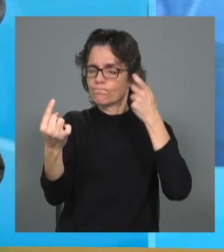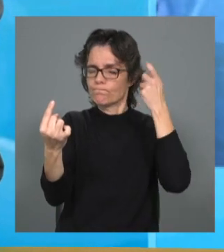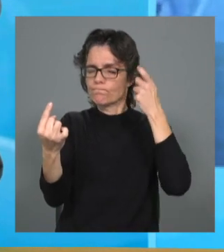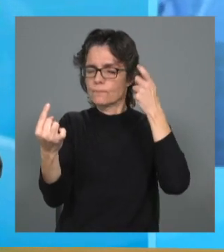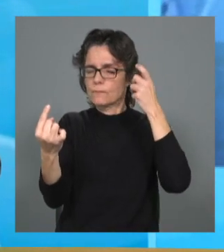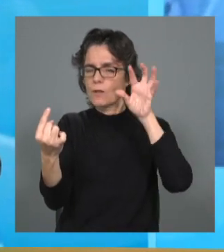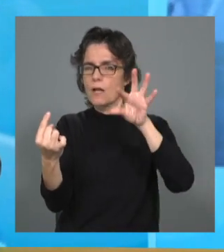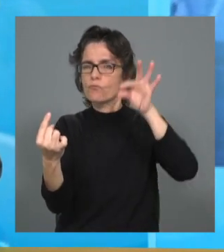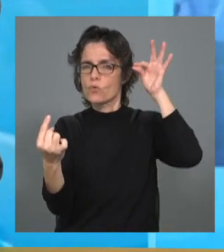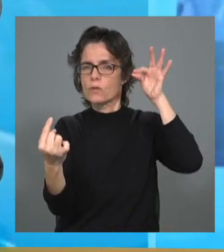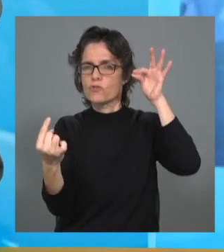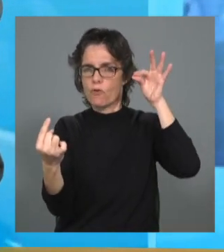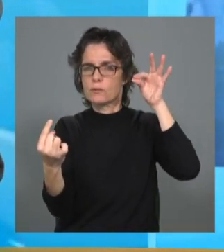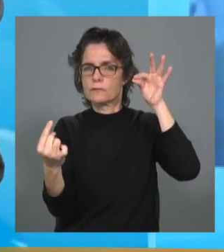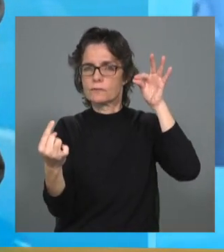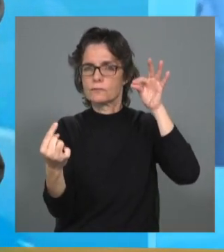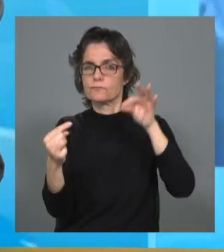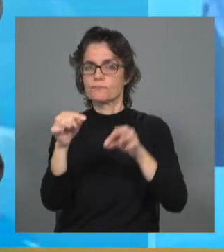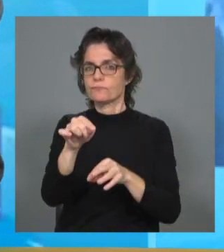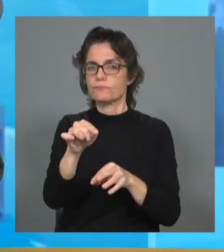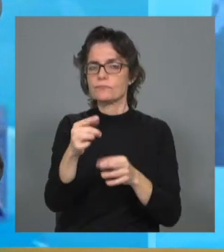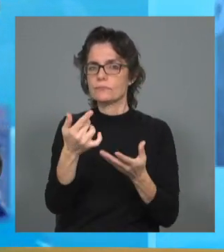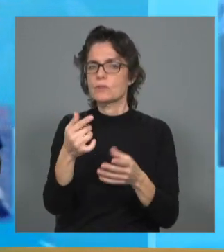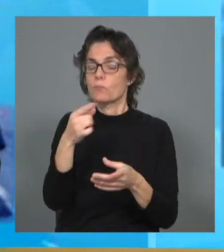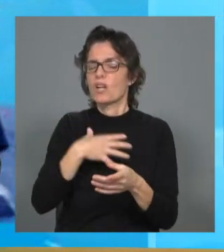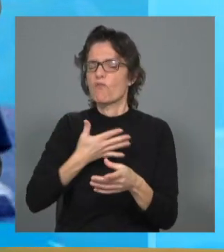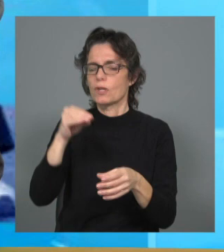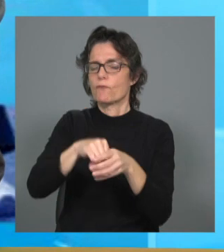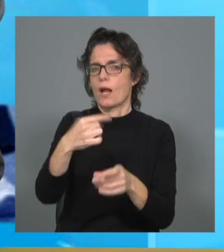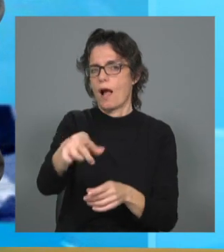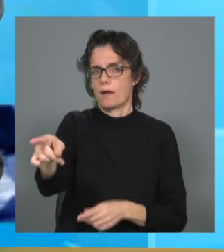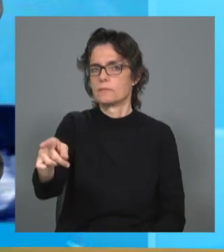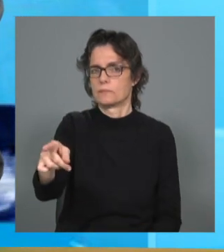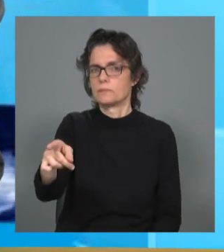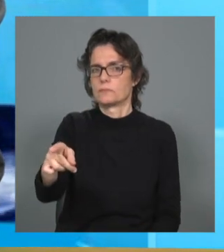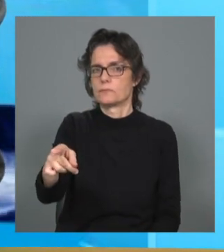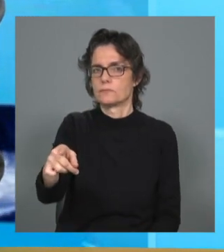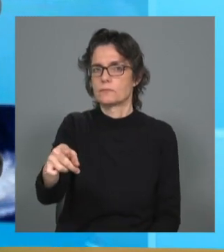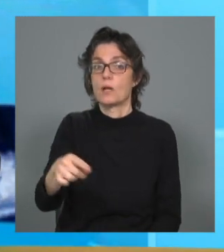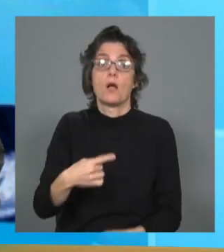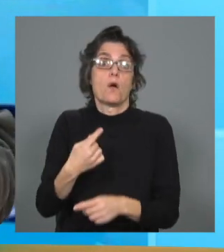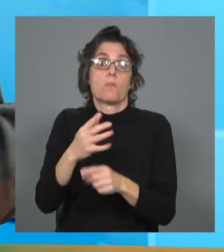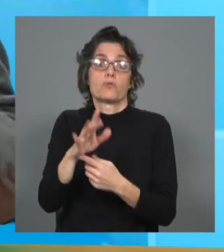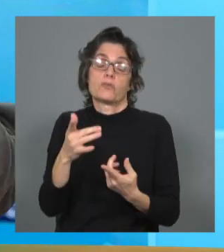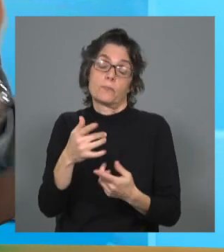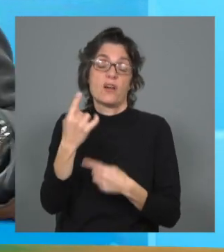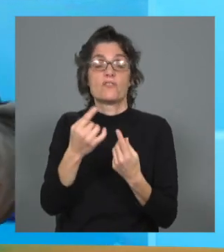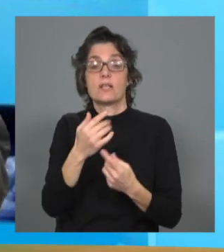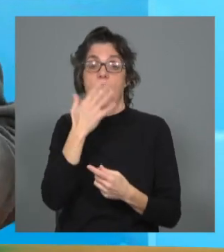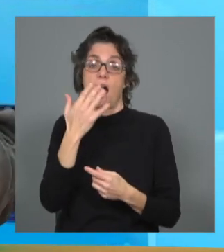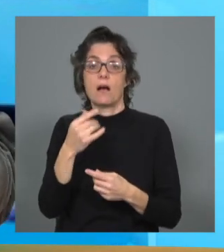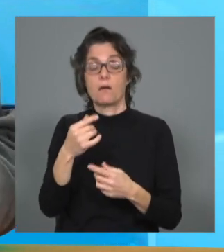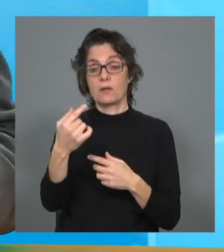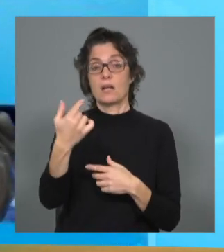má dentre as alternativas, mas parece-me que votam. Também pode haver aquele caso de, na sala de aula, dizem que votam para não passar